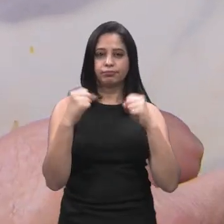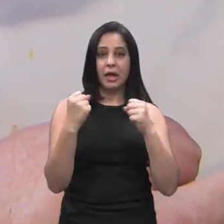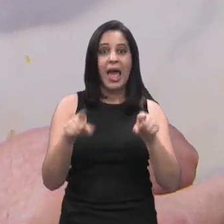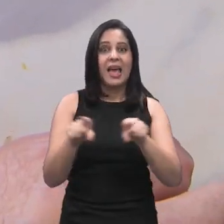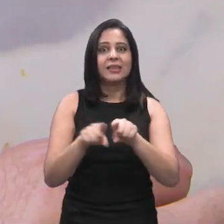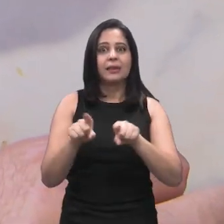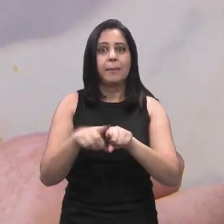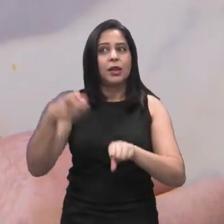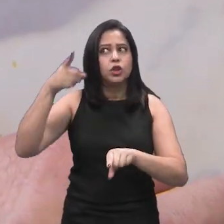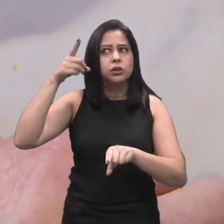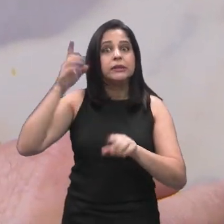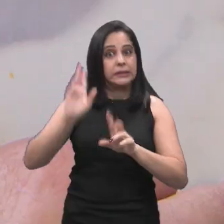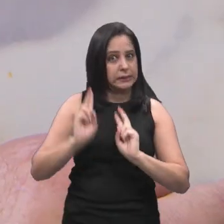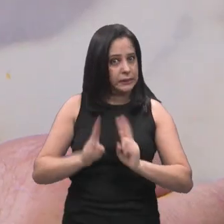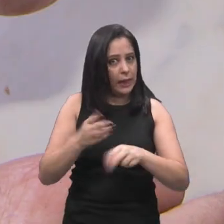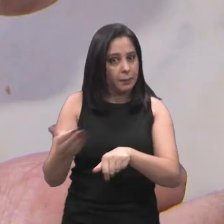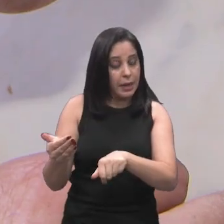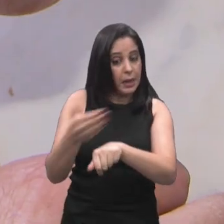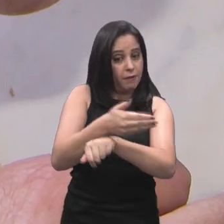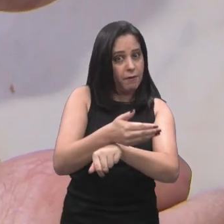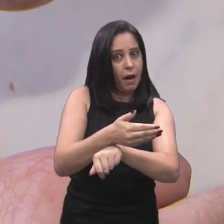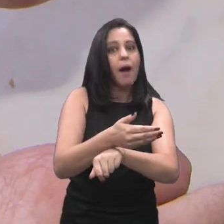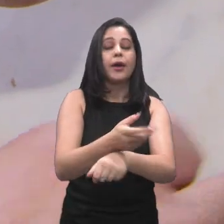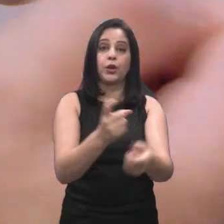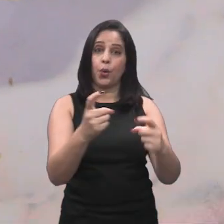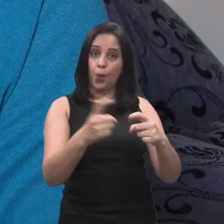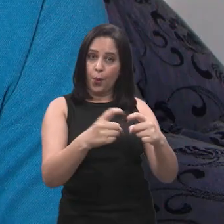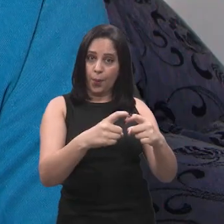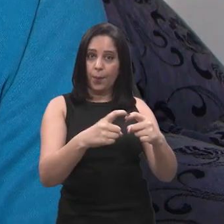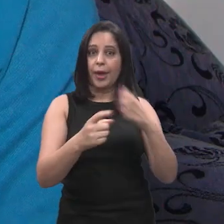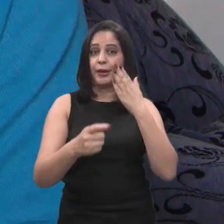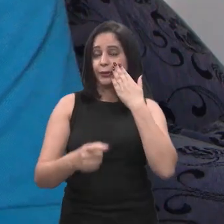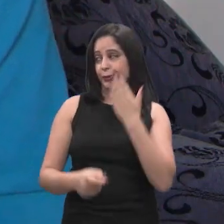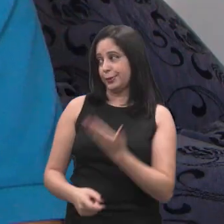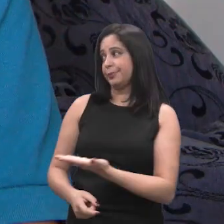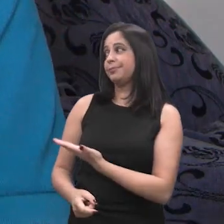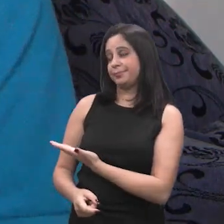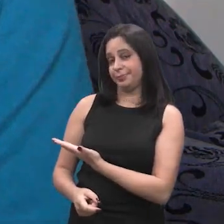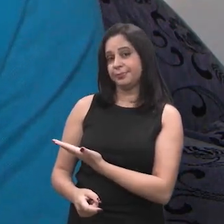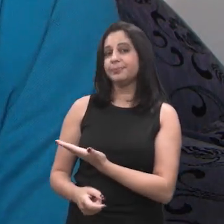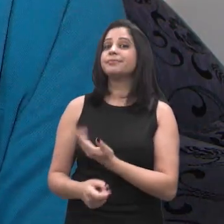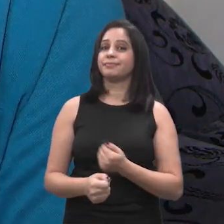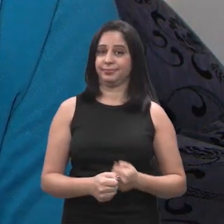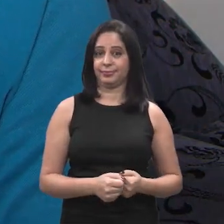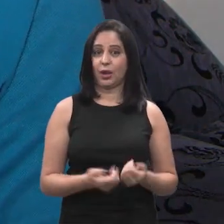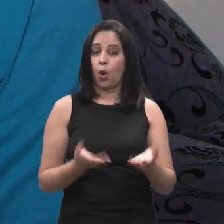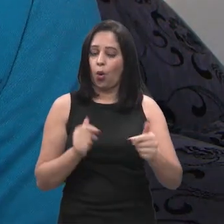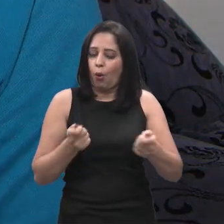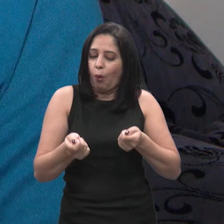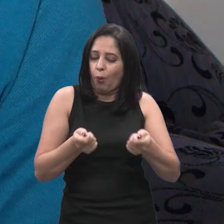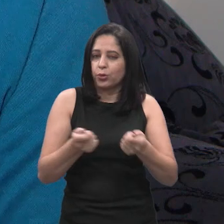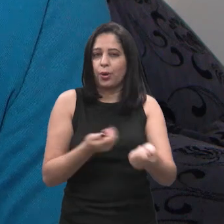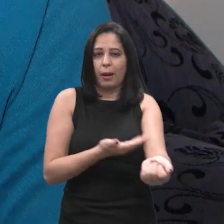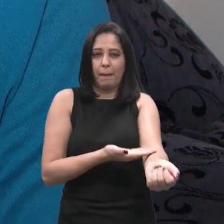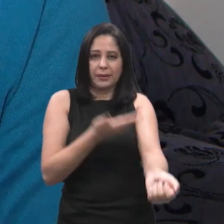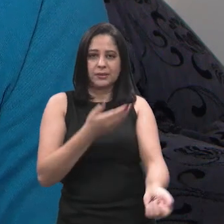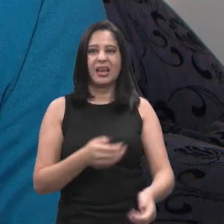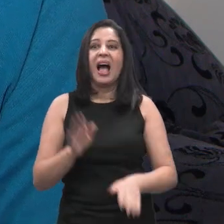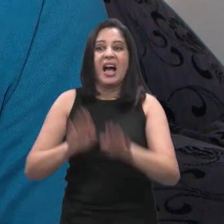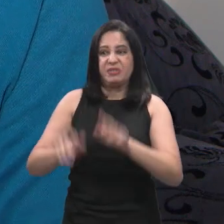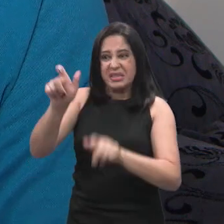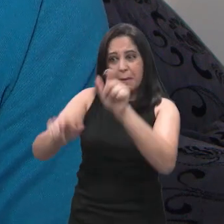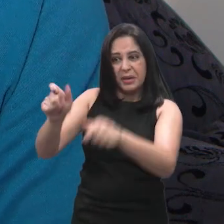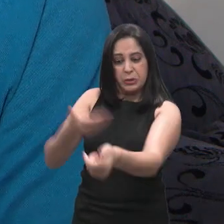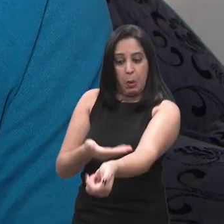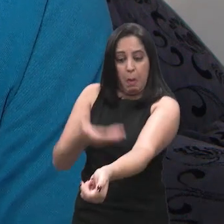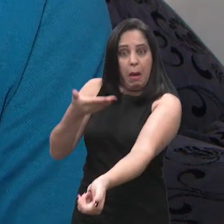hábitos que são verdadeiros aliados no controle da pressão. Às vezes a pessoa tem a pressão alta e não sabe. Às vezes fica passando mal com dor de